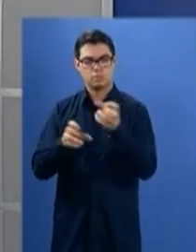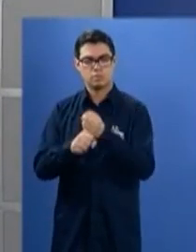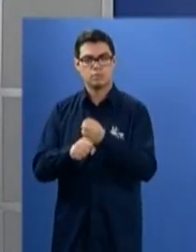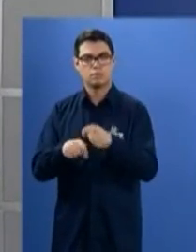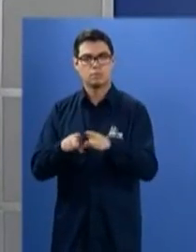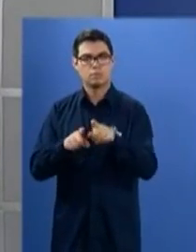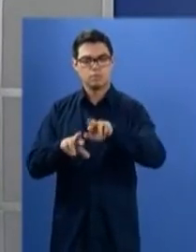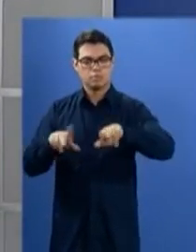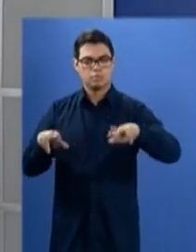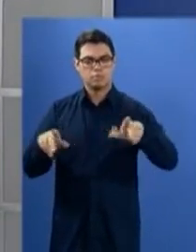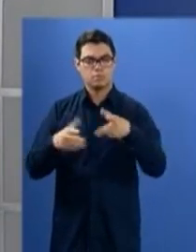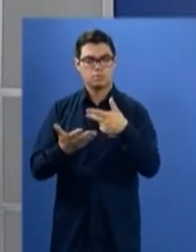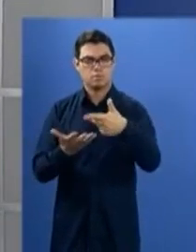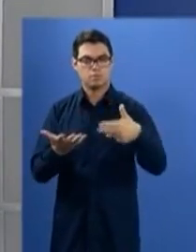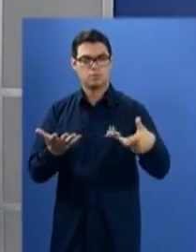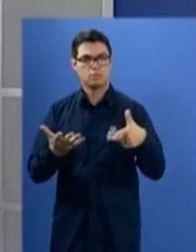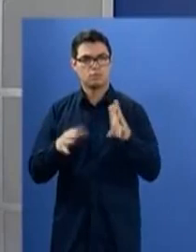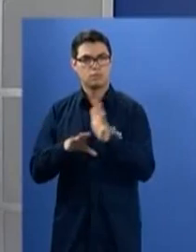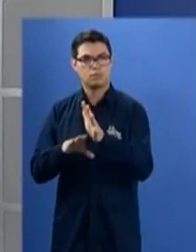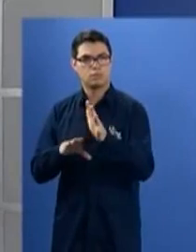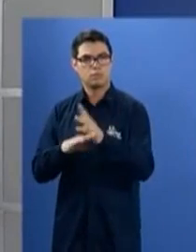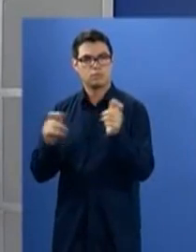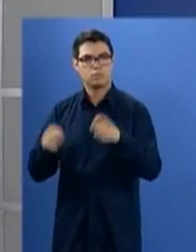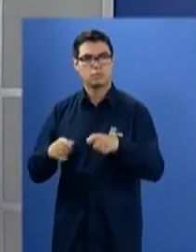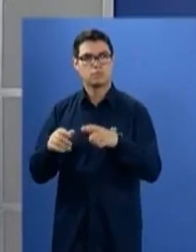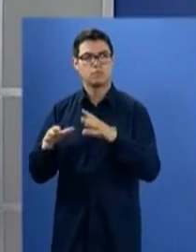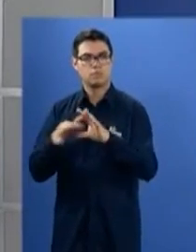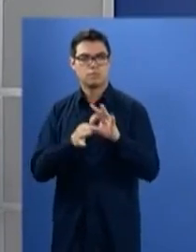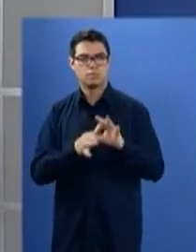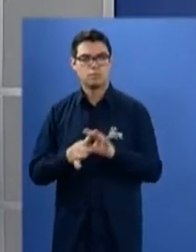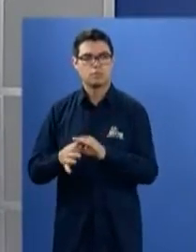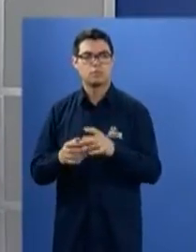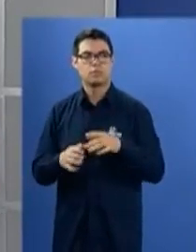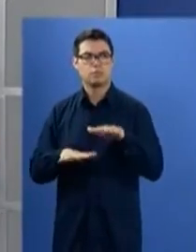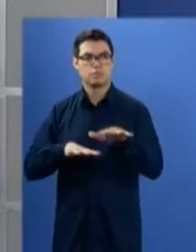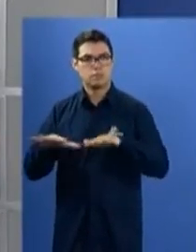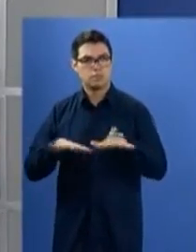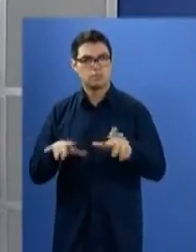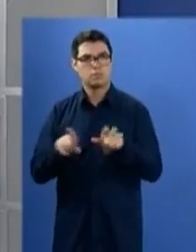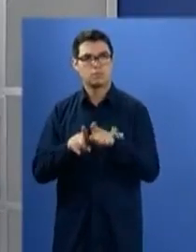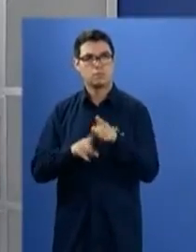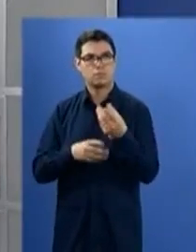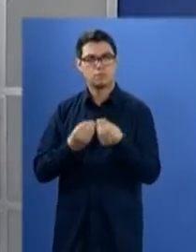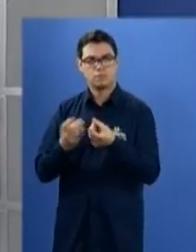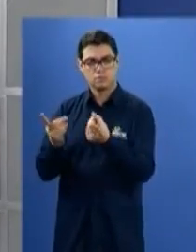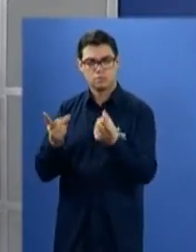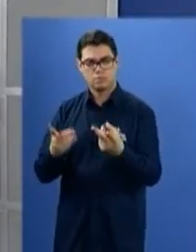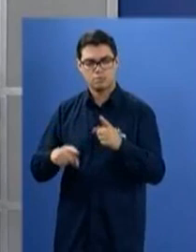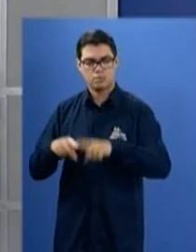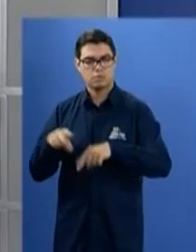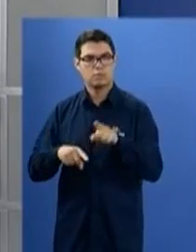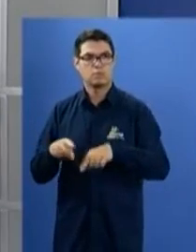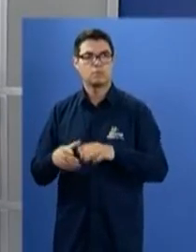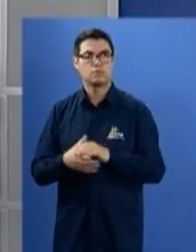integrada dos diversos fatores que contribuem na formação, na movimentação e na comercialização de um